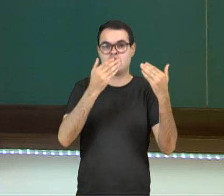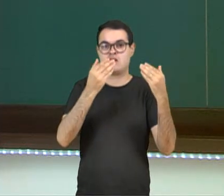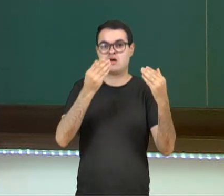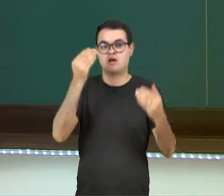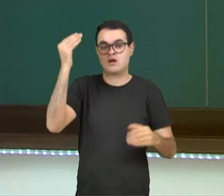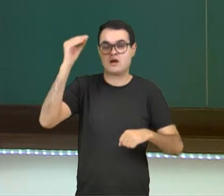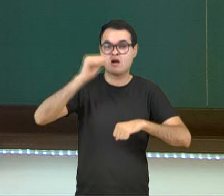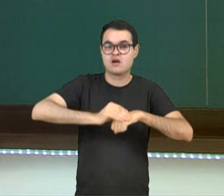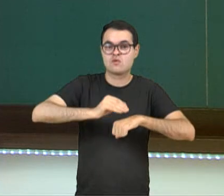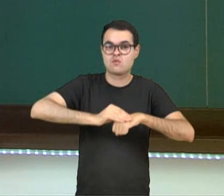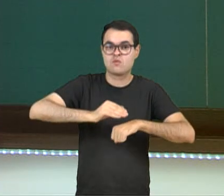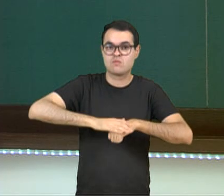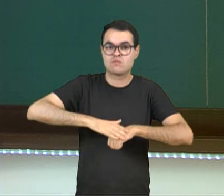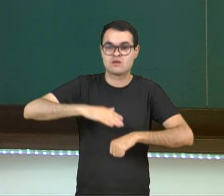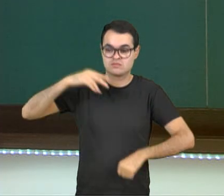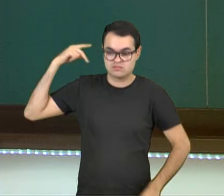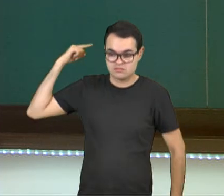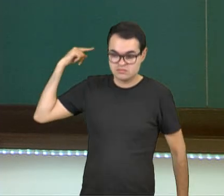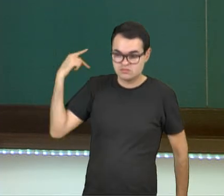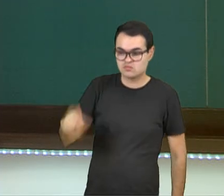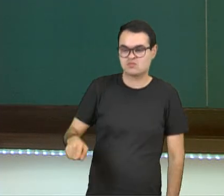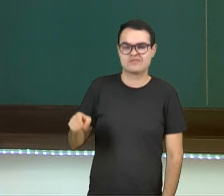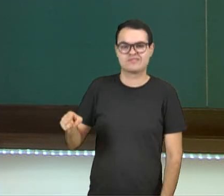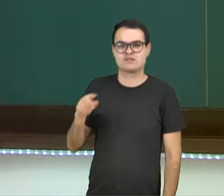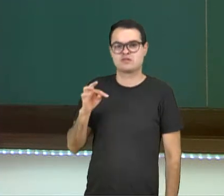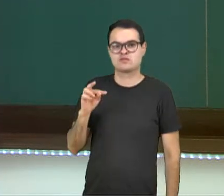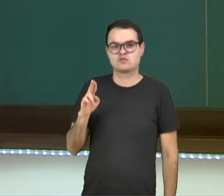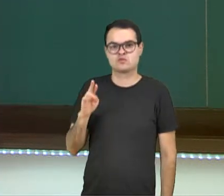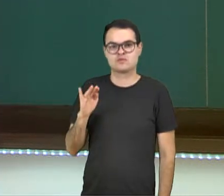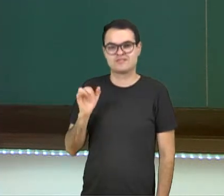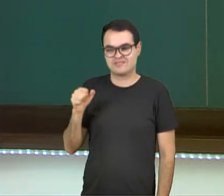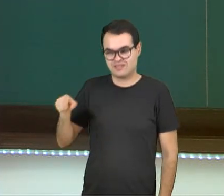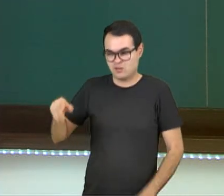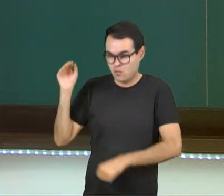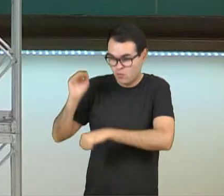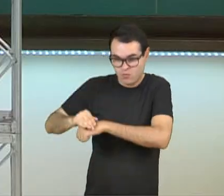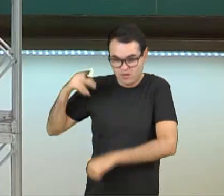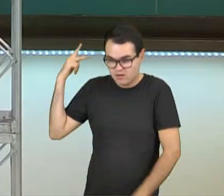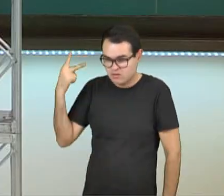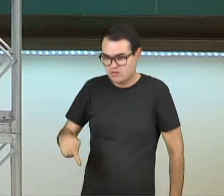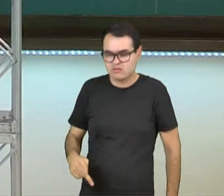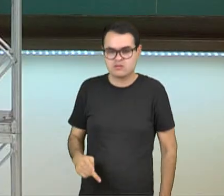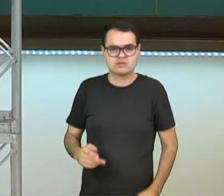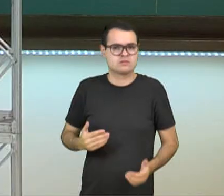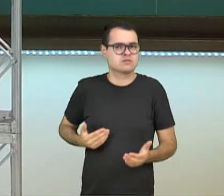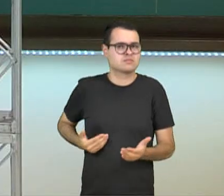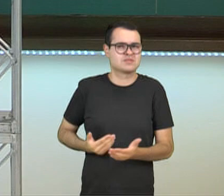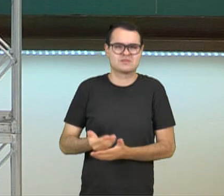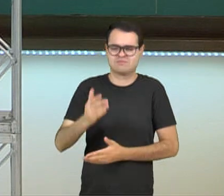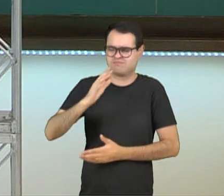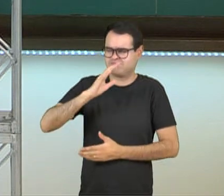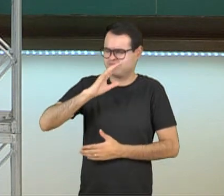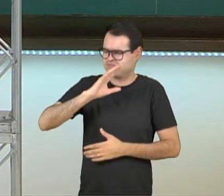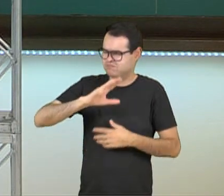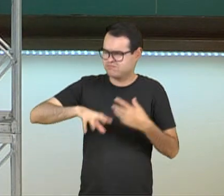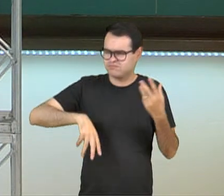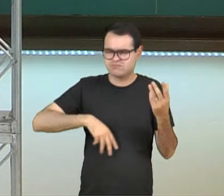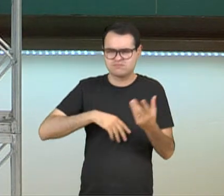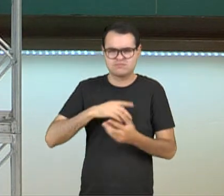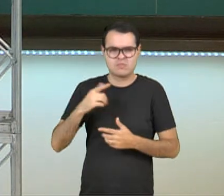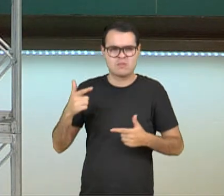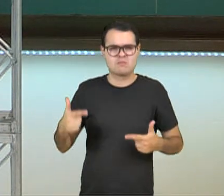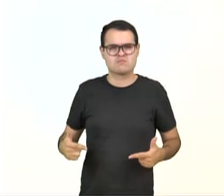tutsis. E aí gerou um conflito, gente, que vocês não têm noção. Presta atenção aqui.